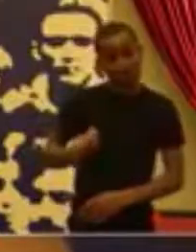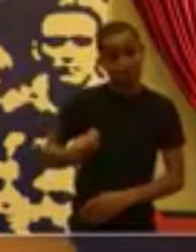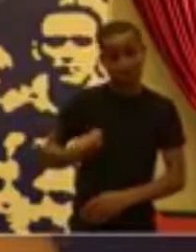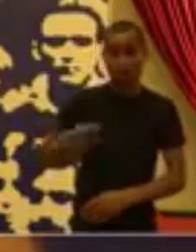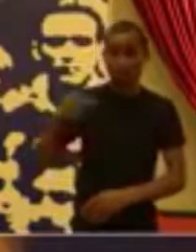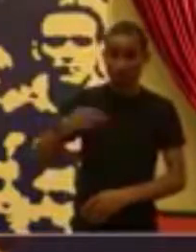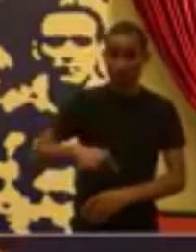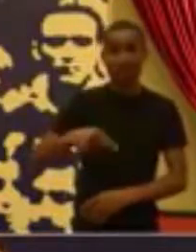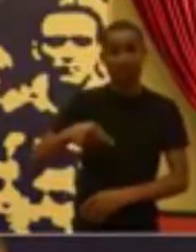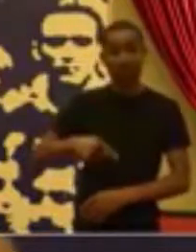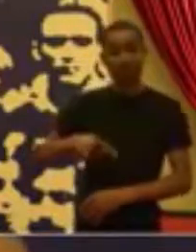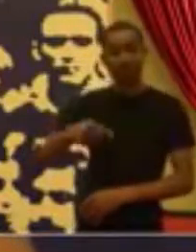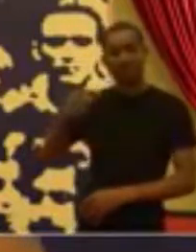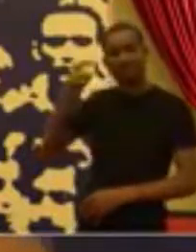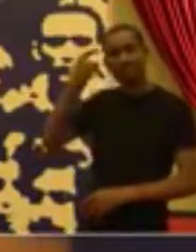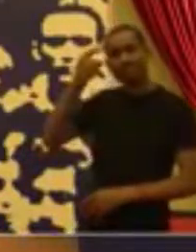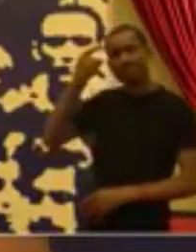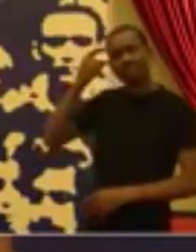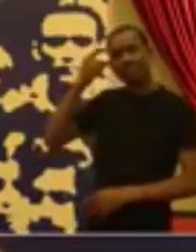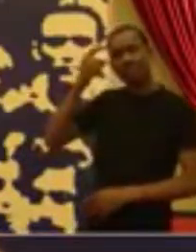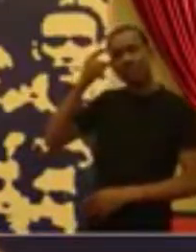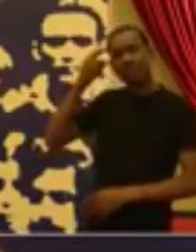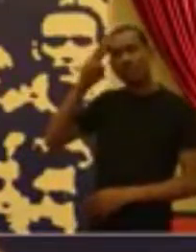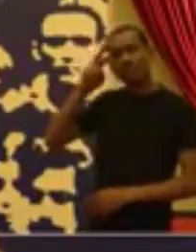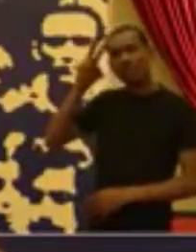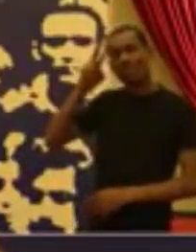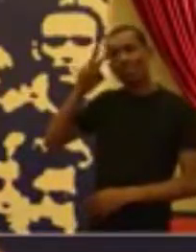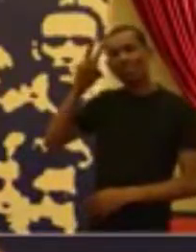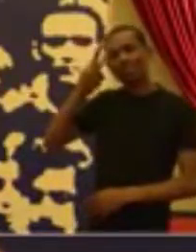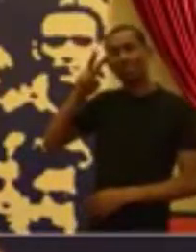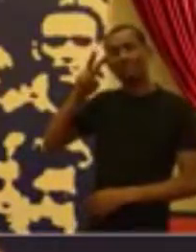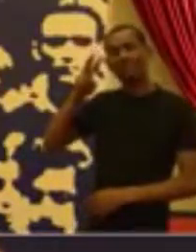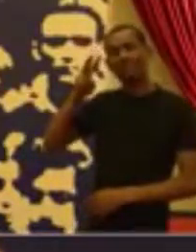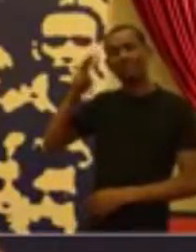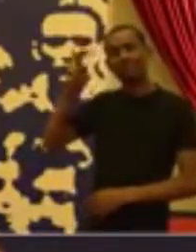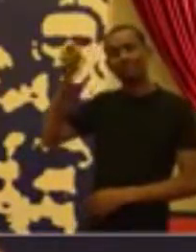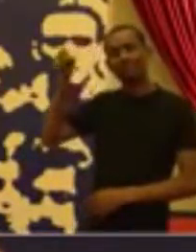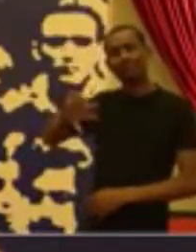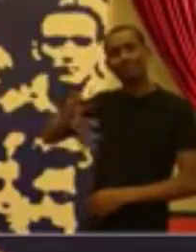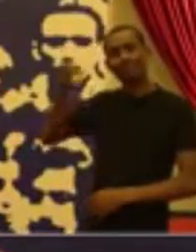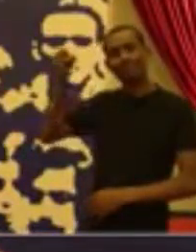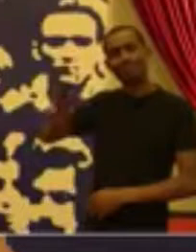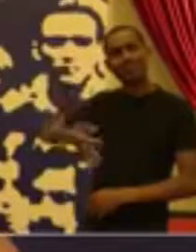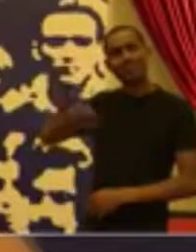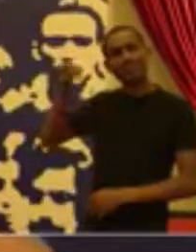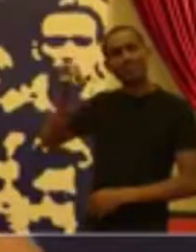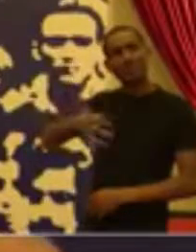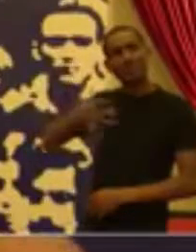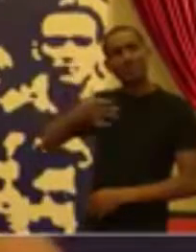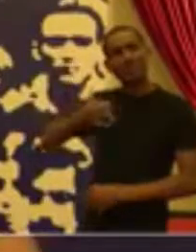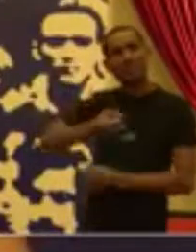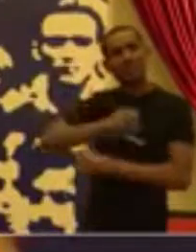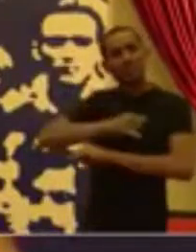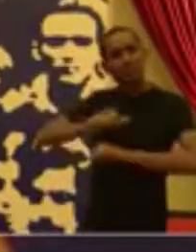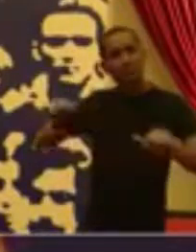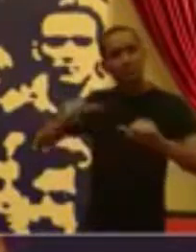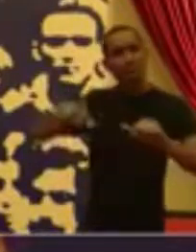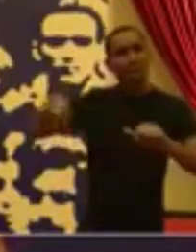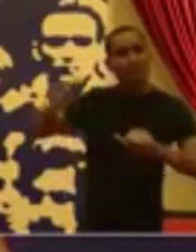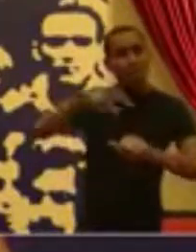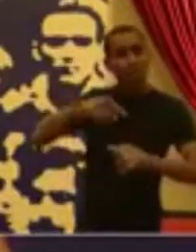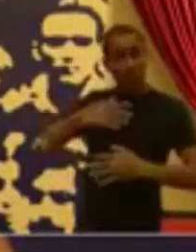a memória, com a narrativa, e dizer a vocês que a minha